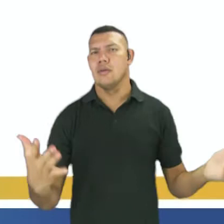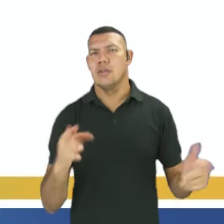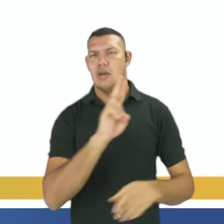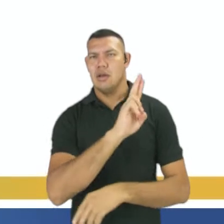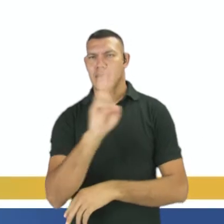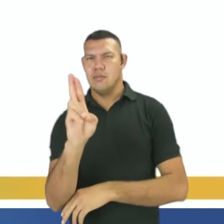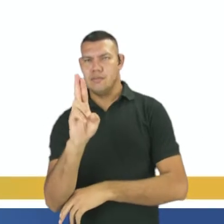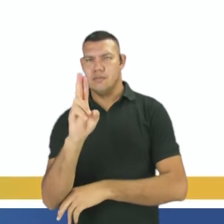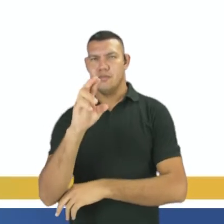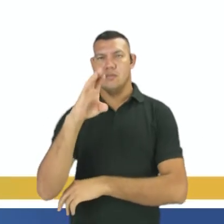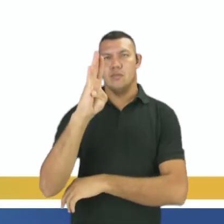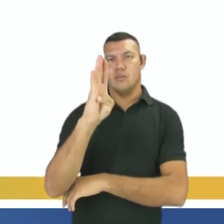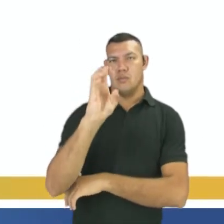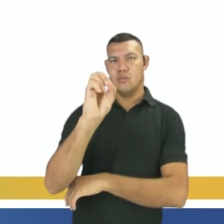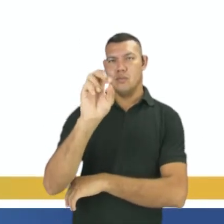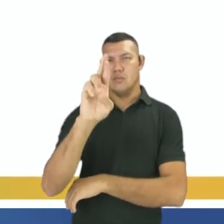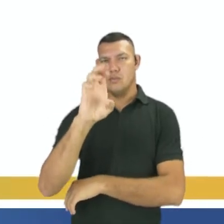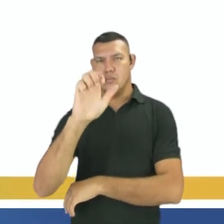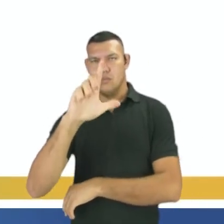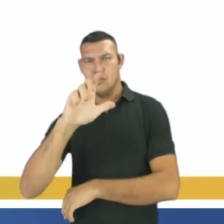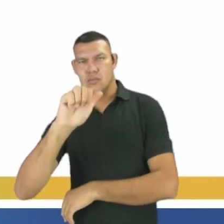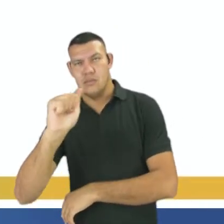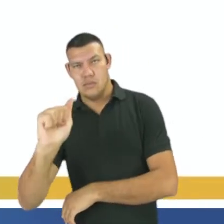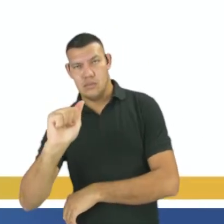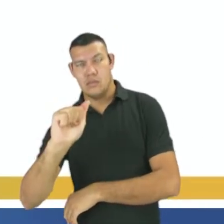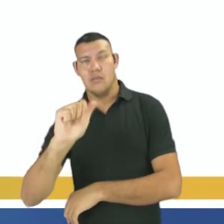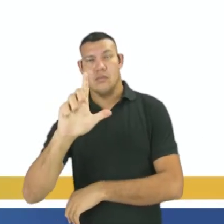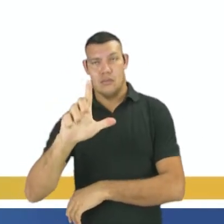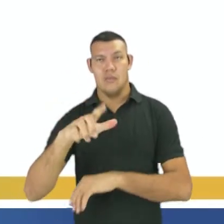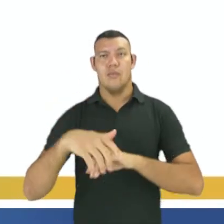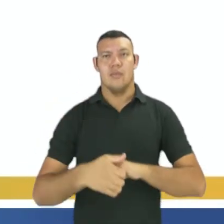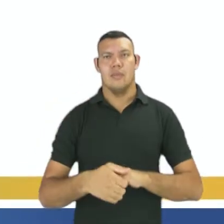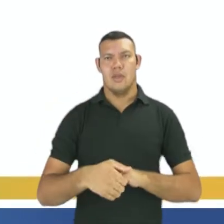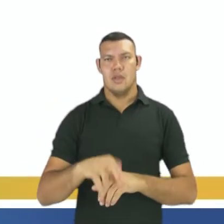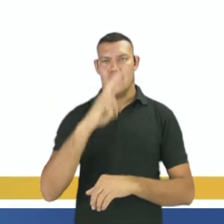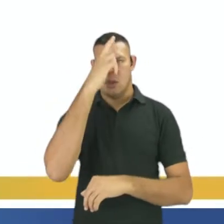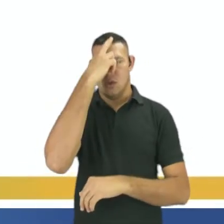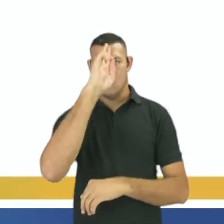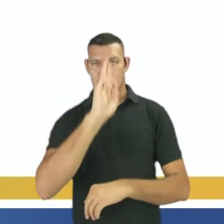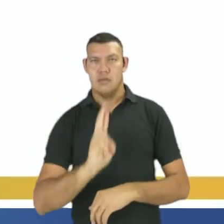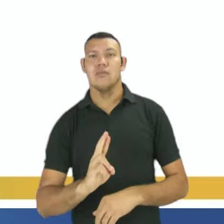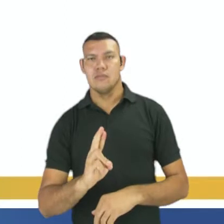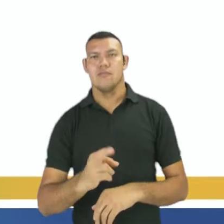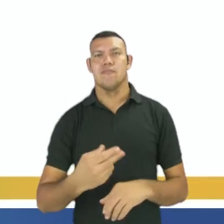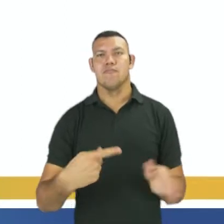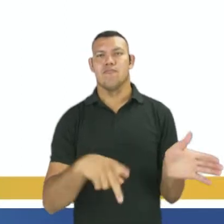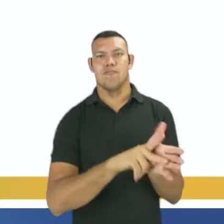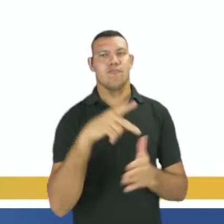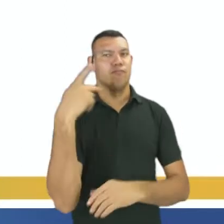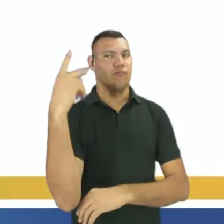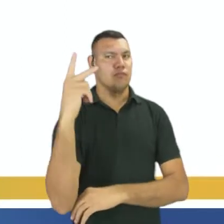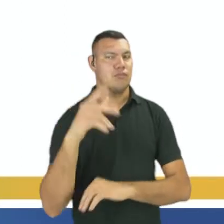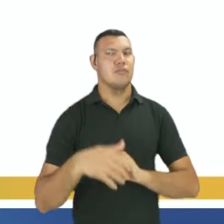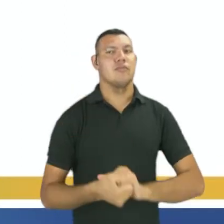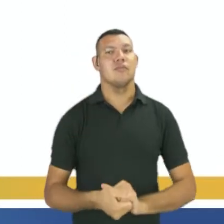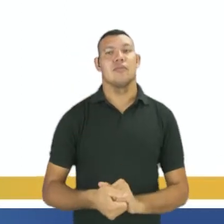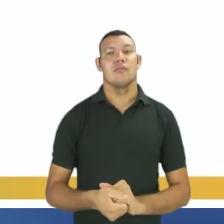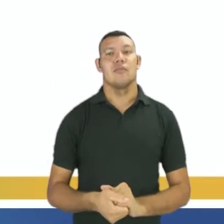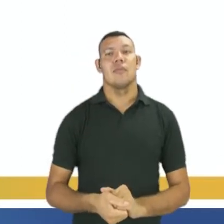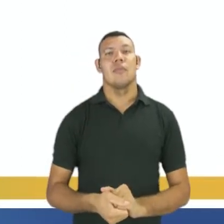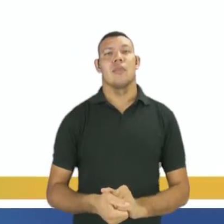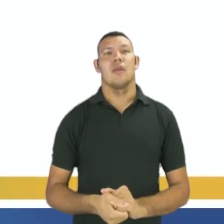tropical do mundo e qual é a importância da floresta amazônica para o clima é a floresta amazônica